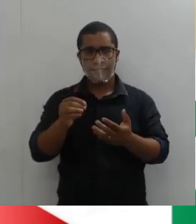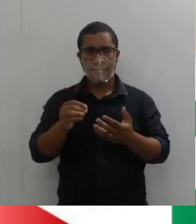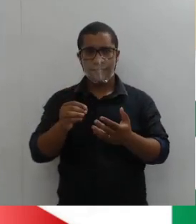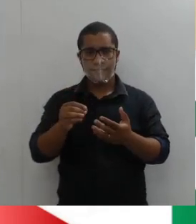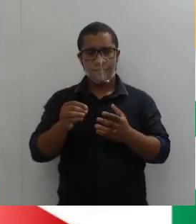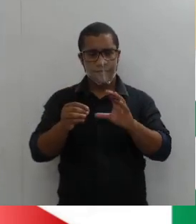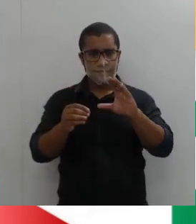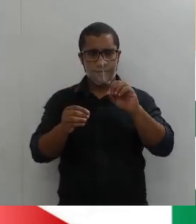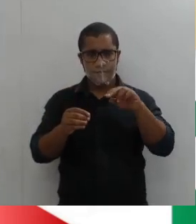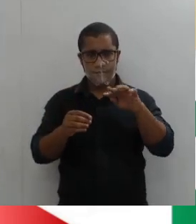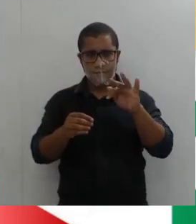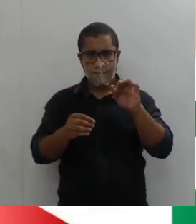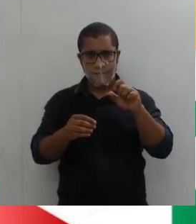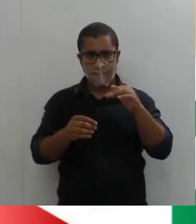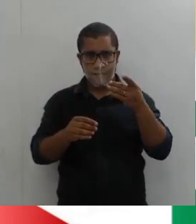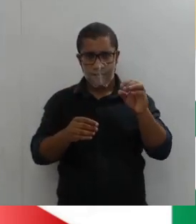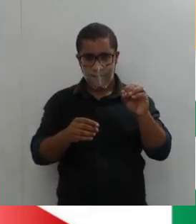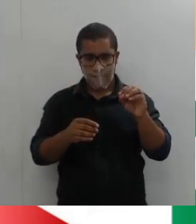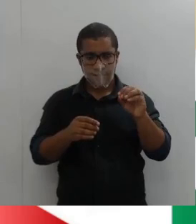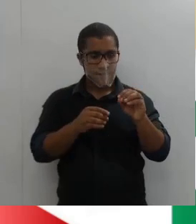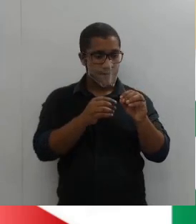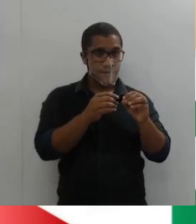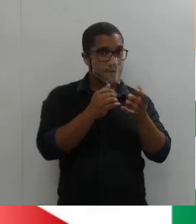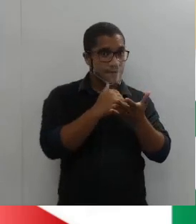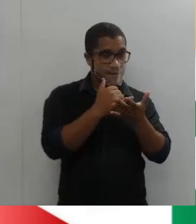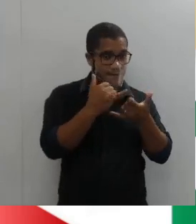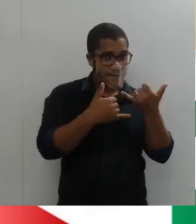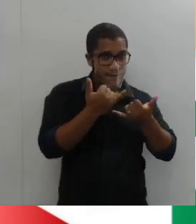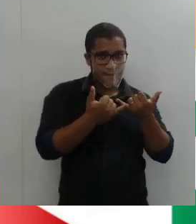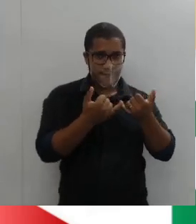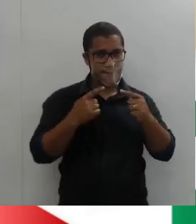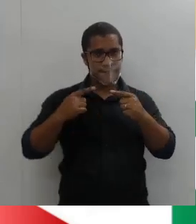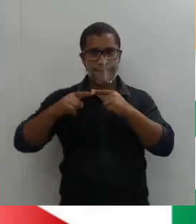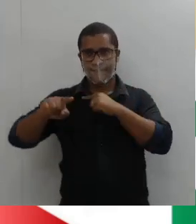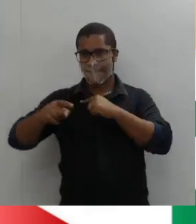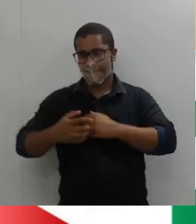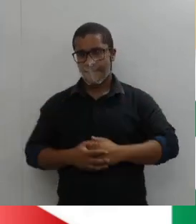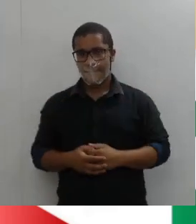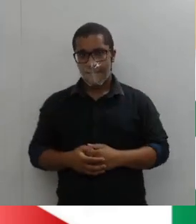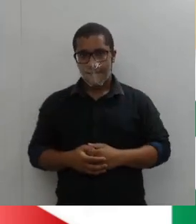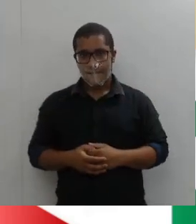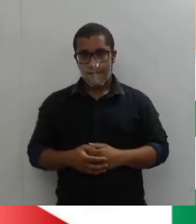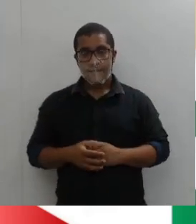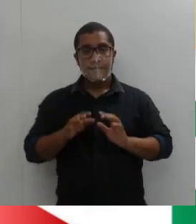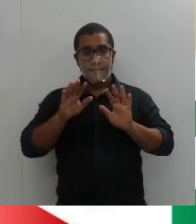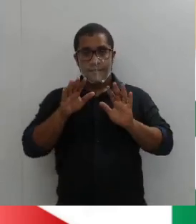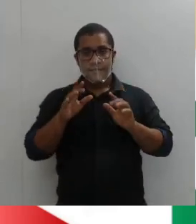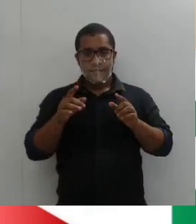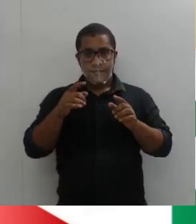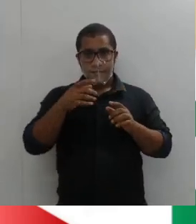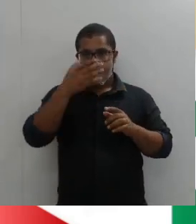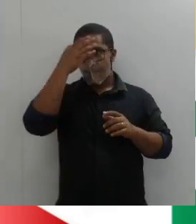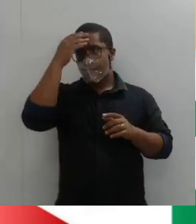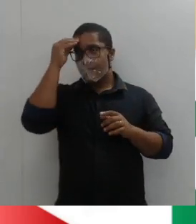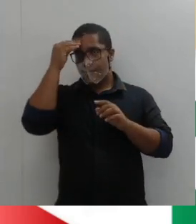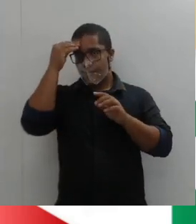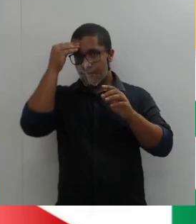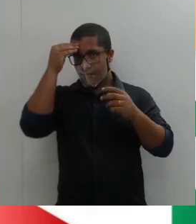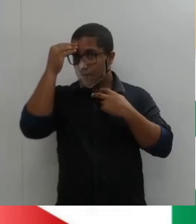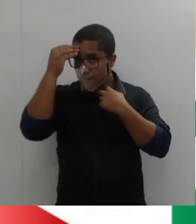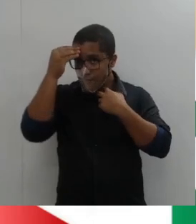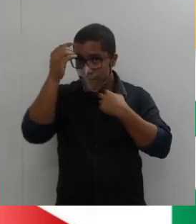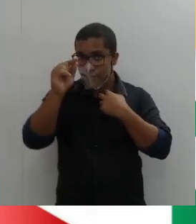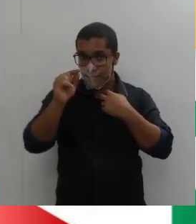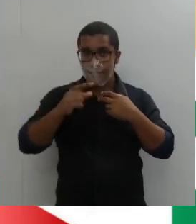O que não cabe no jogo, ok? Então, a gente também não pode esquecer que os jogos de salão